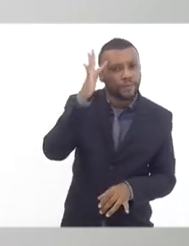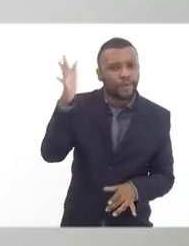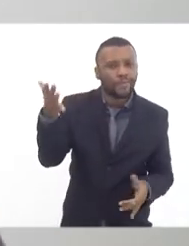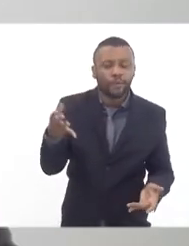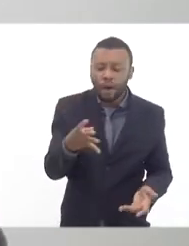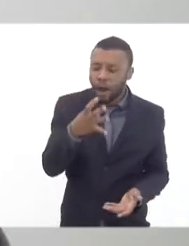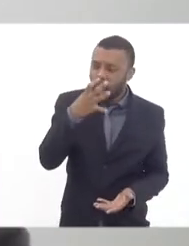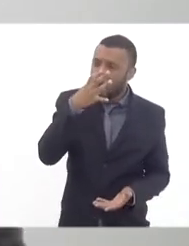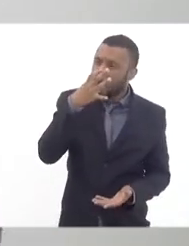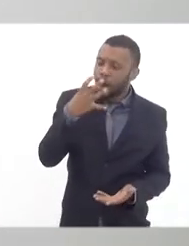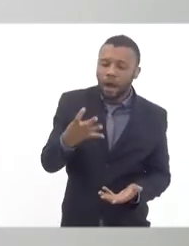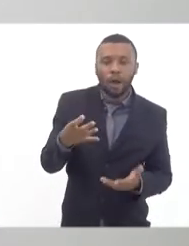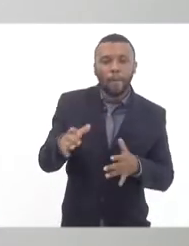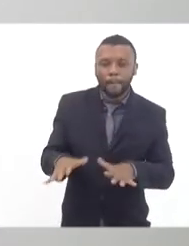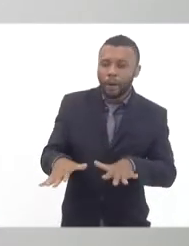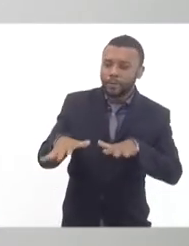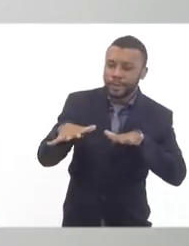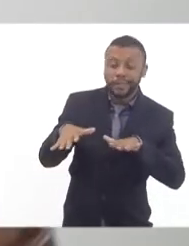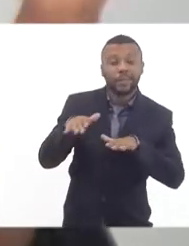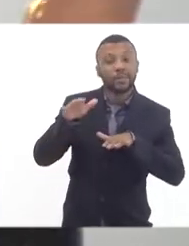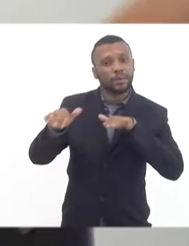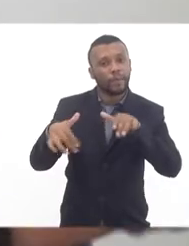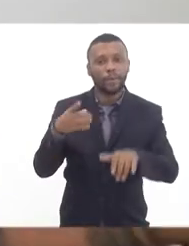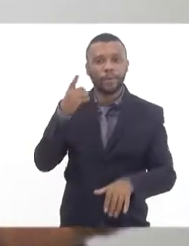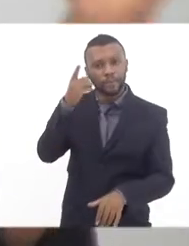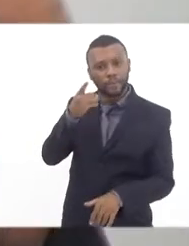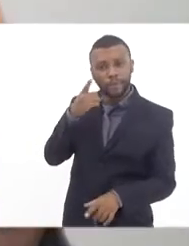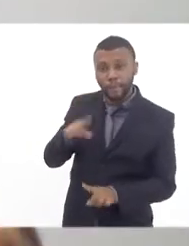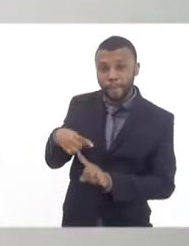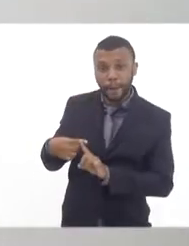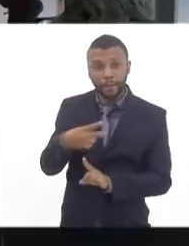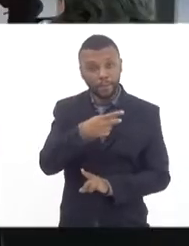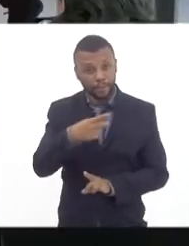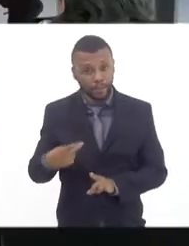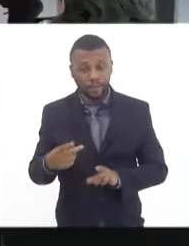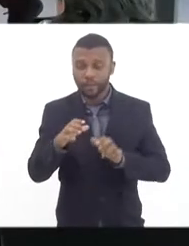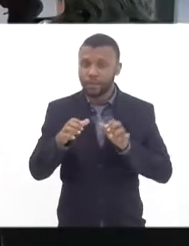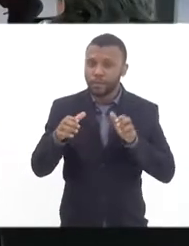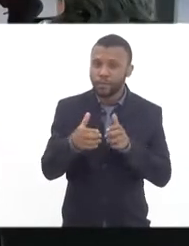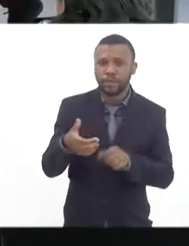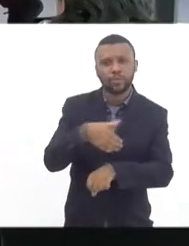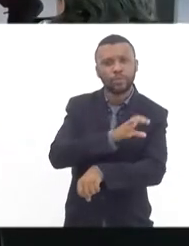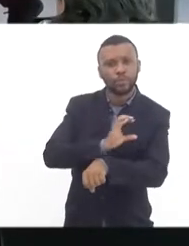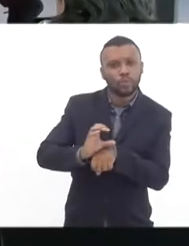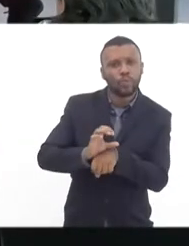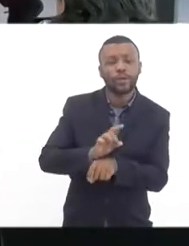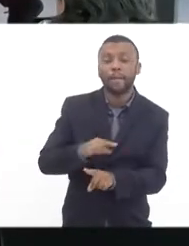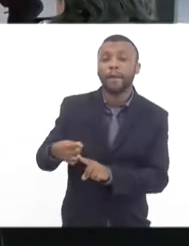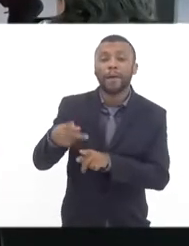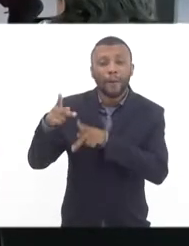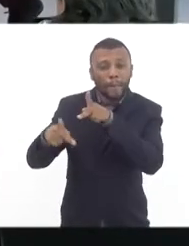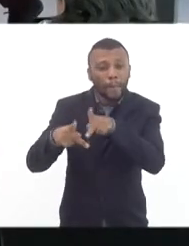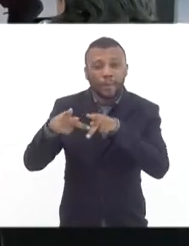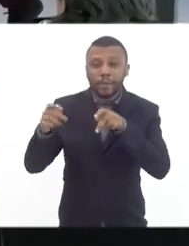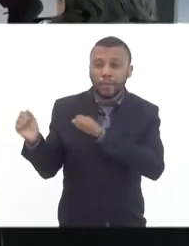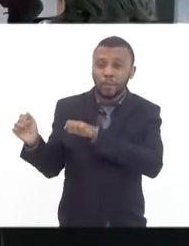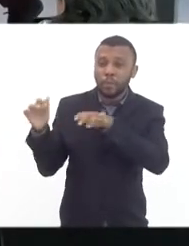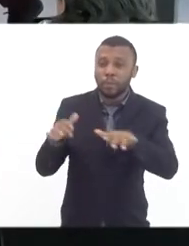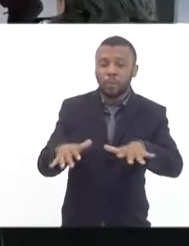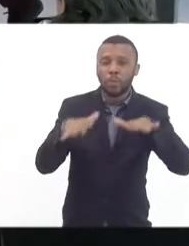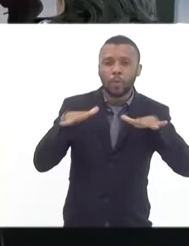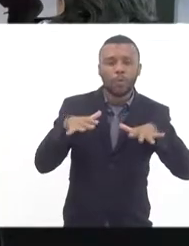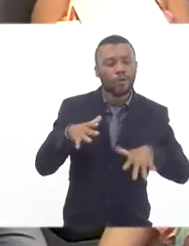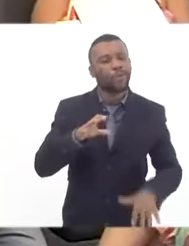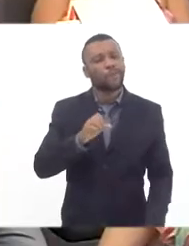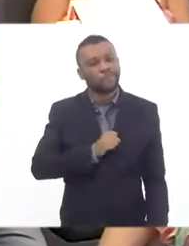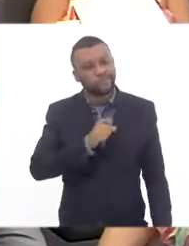ver uma audiência convocada por um deputado, com o presidente da Comissão de Cultura aqui, com a população aqui. Gostei de ver meu